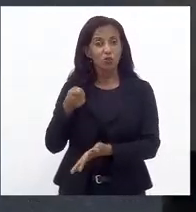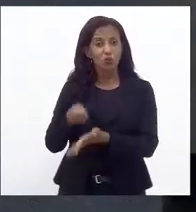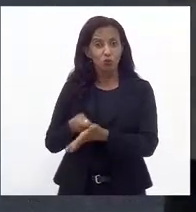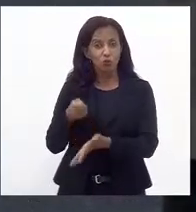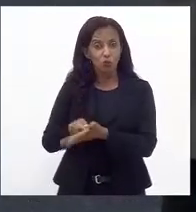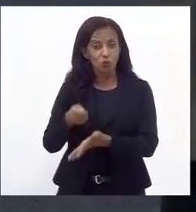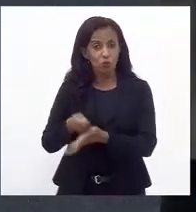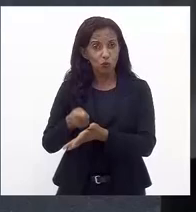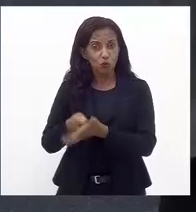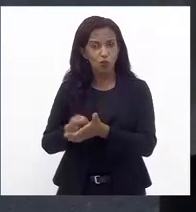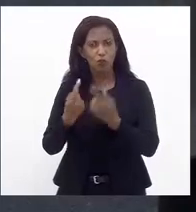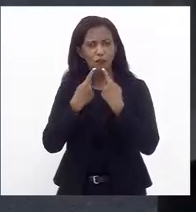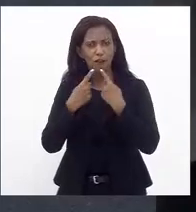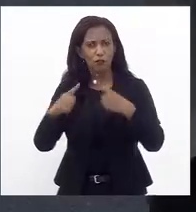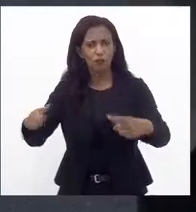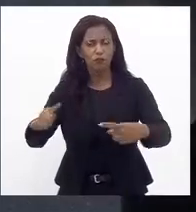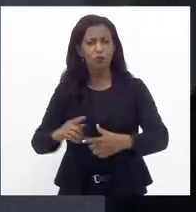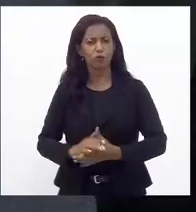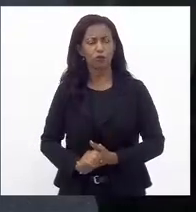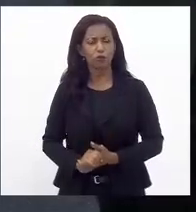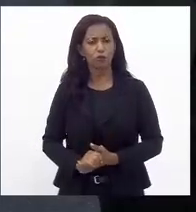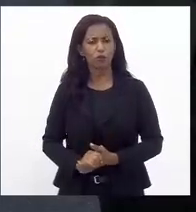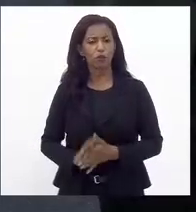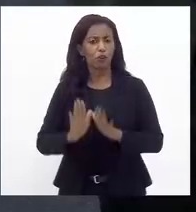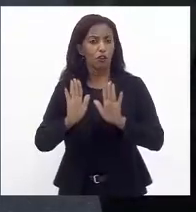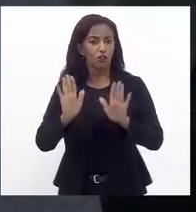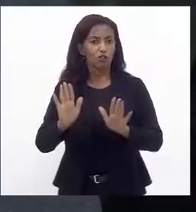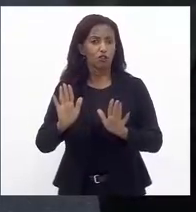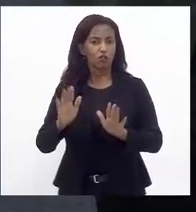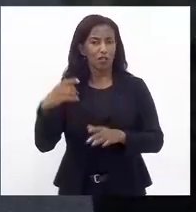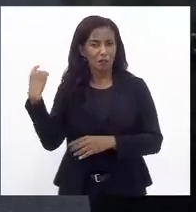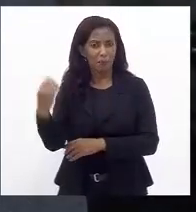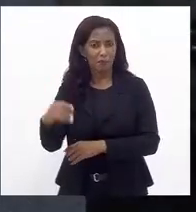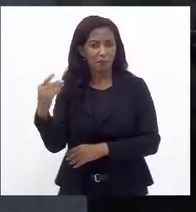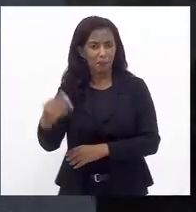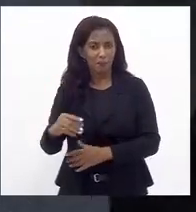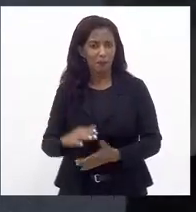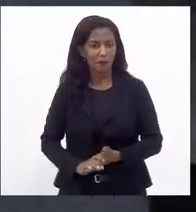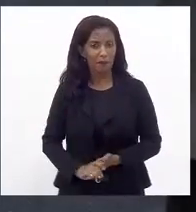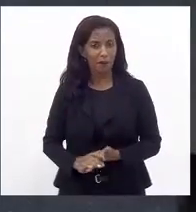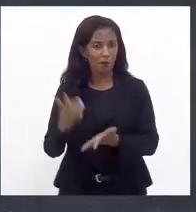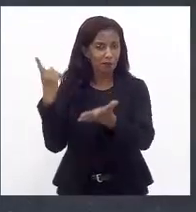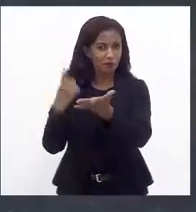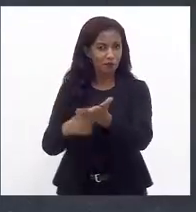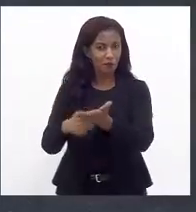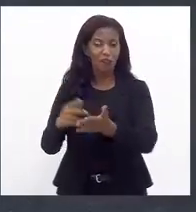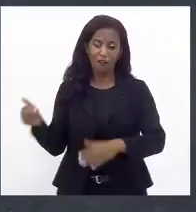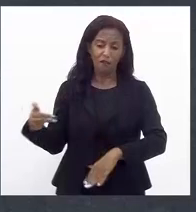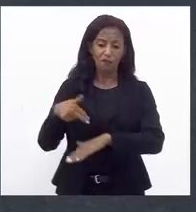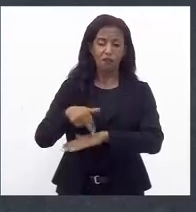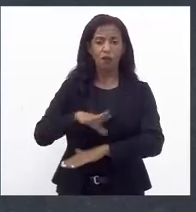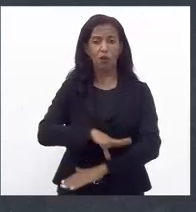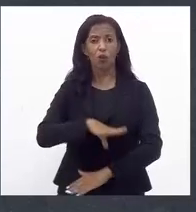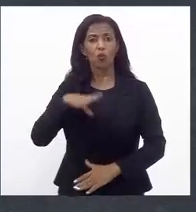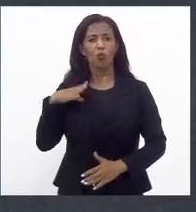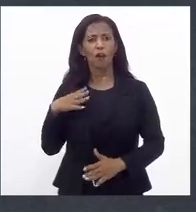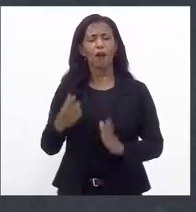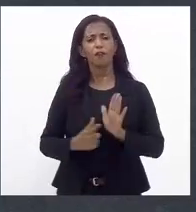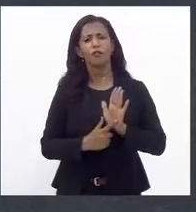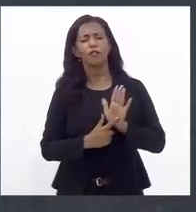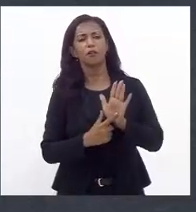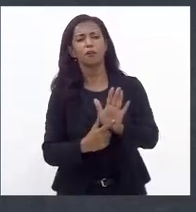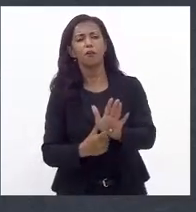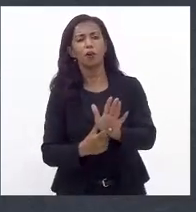coerentemente o seu discurso já que era para meter o porrete No acordo viesse com coragem e